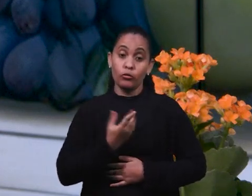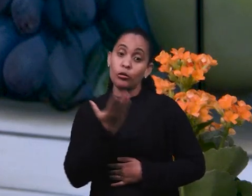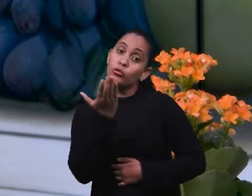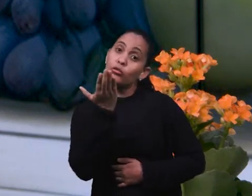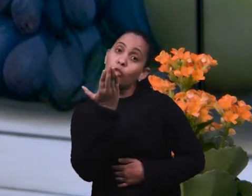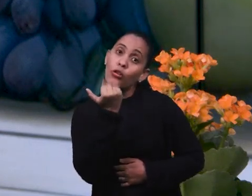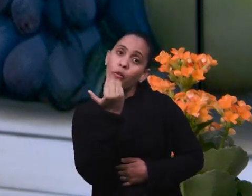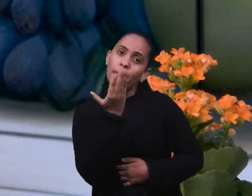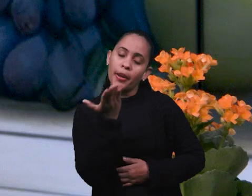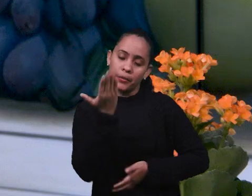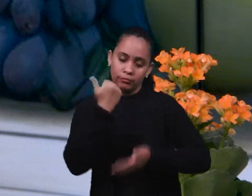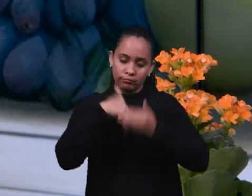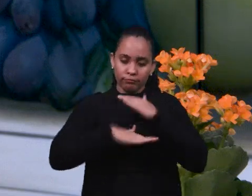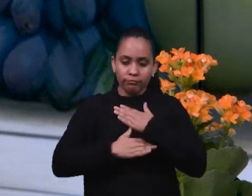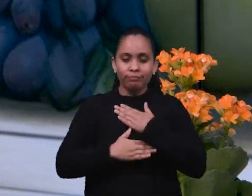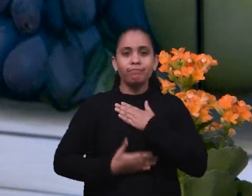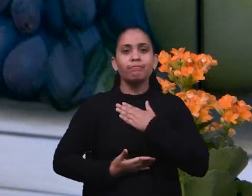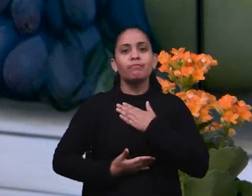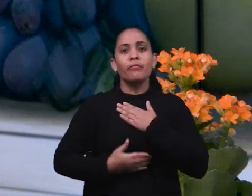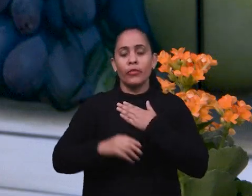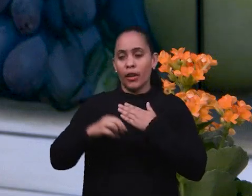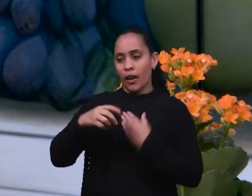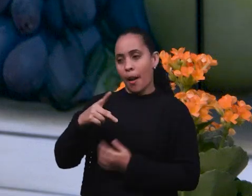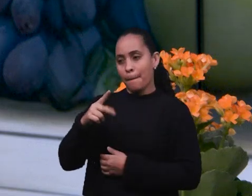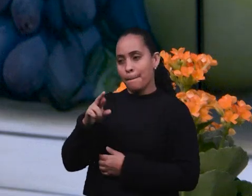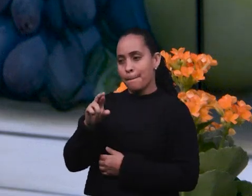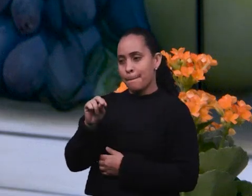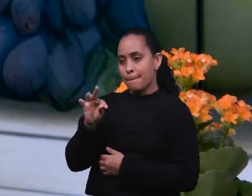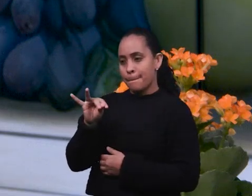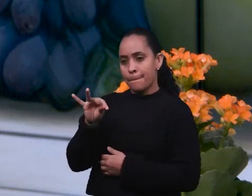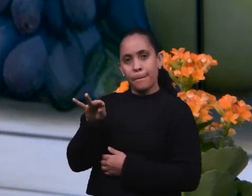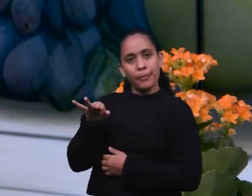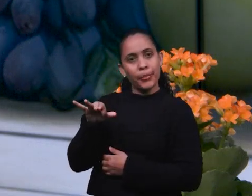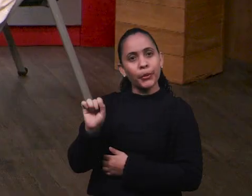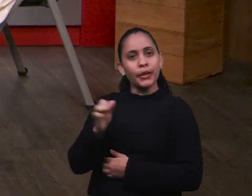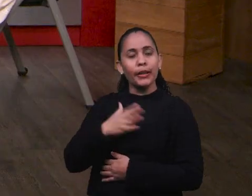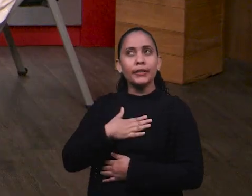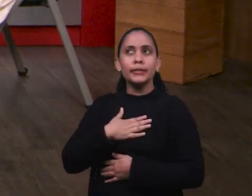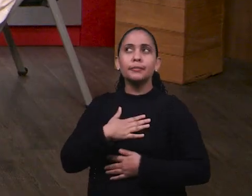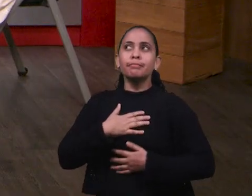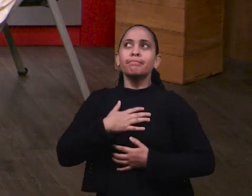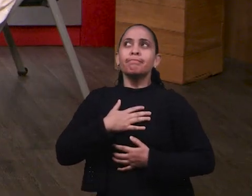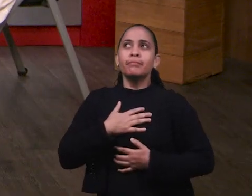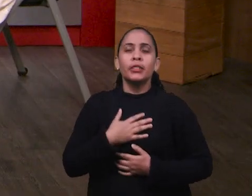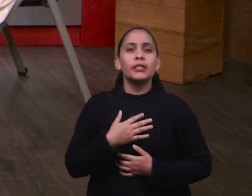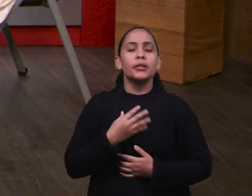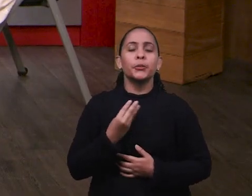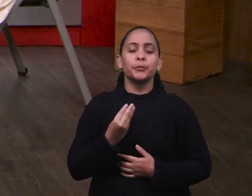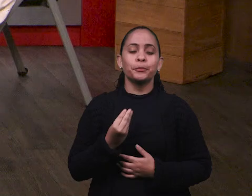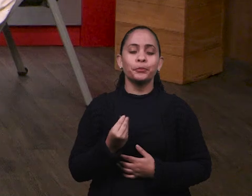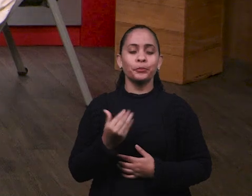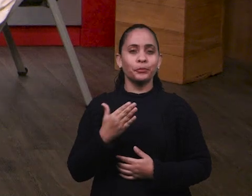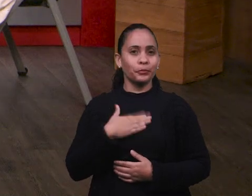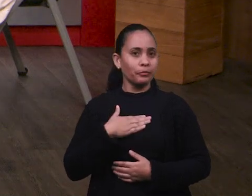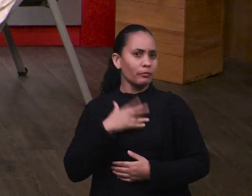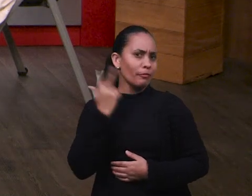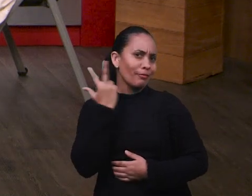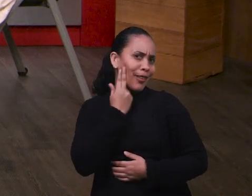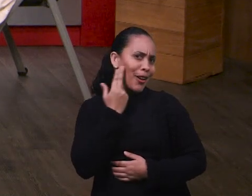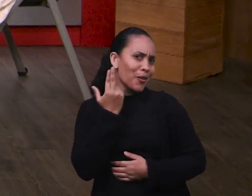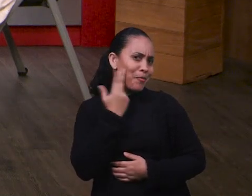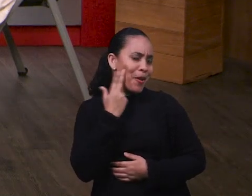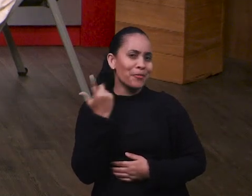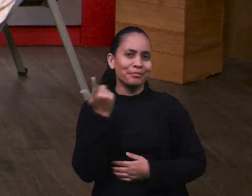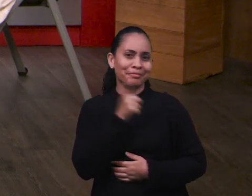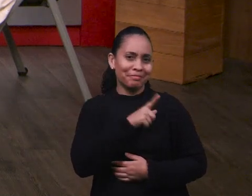ela traz muita saciedade. Já traz normalmente, né? E esse paciente, naturalmente, ele já